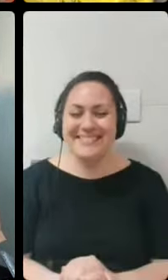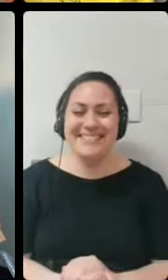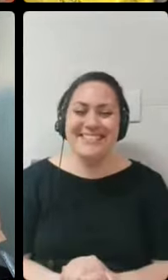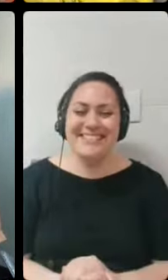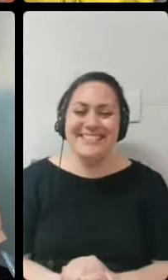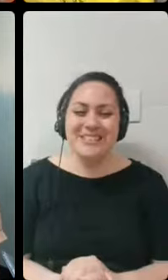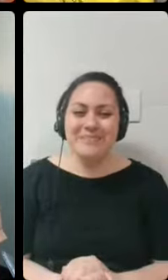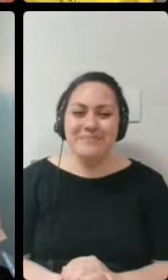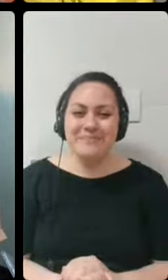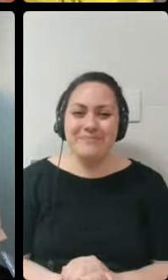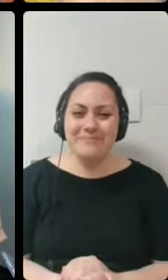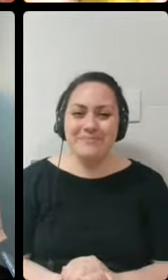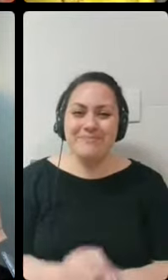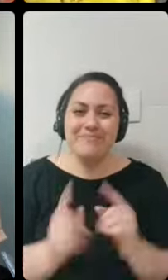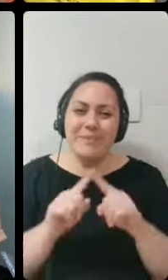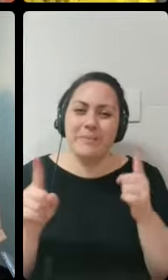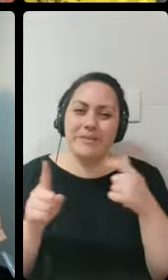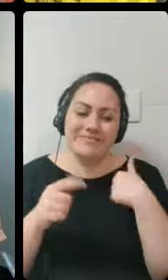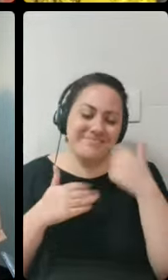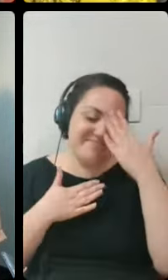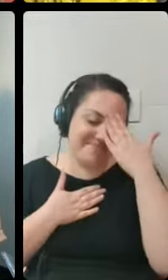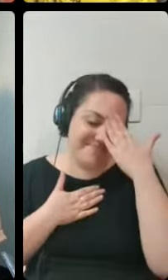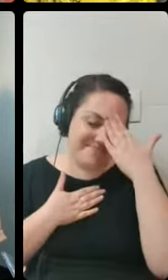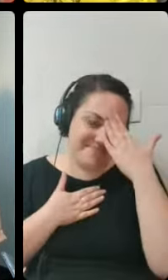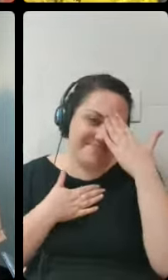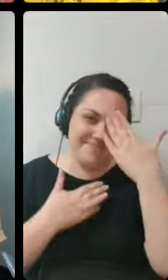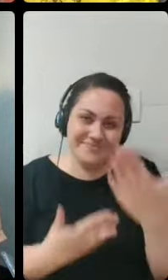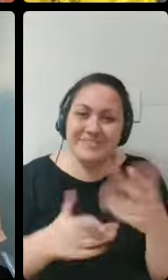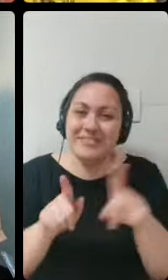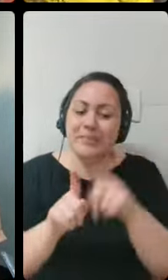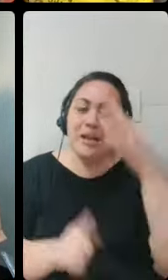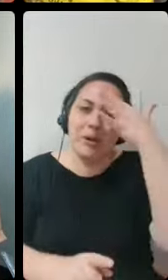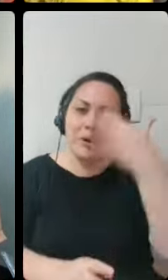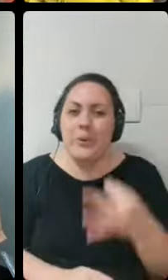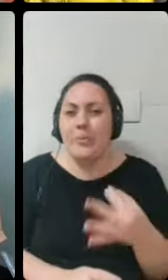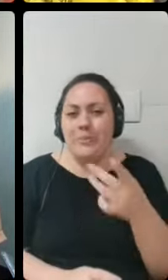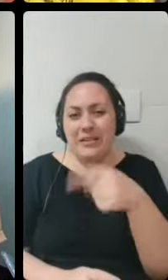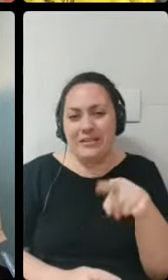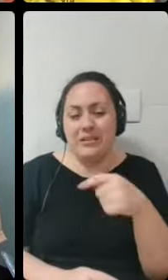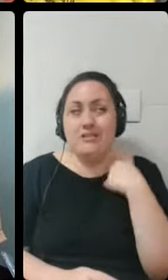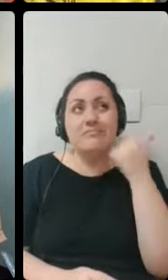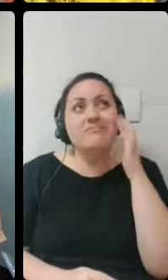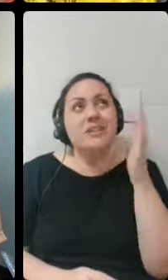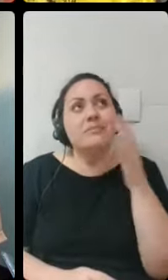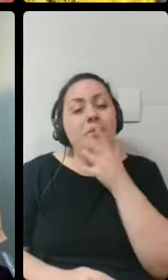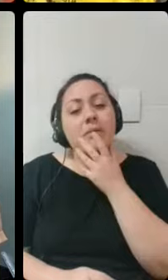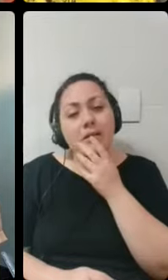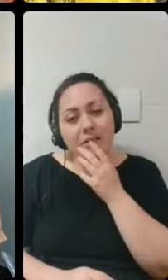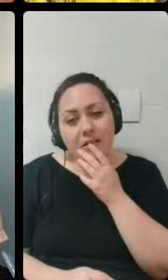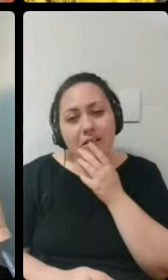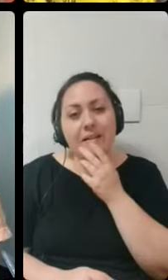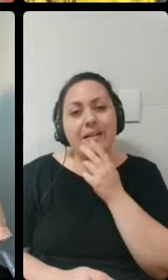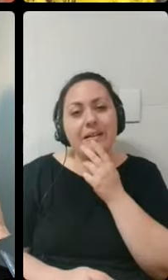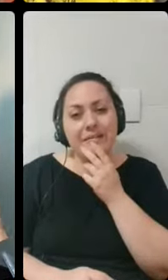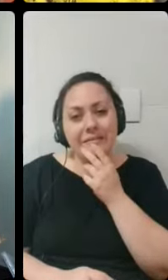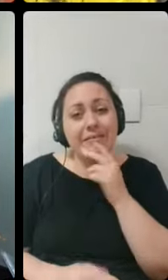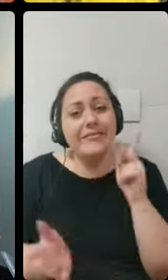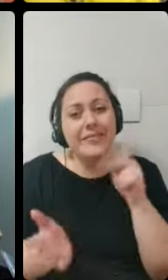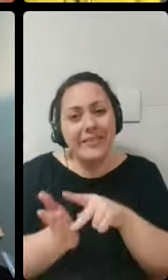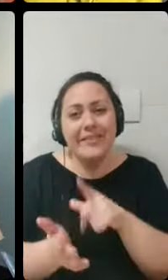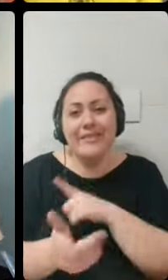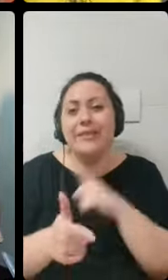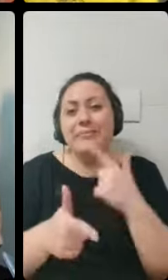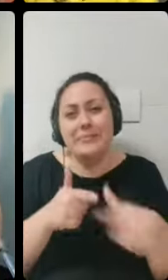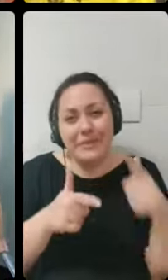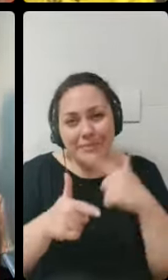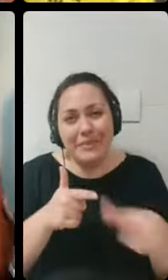Mas super agradeço também a compreensão de vocês. E eu fiquei pensando, não seria à toa, né, que ia dar problema, principalmente na dia